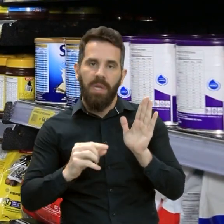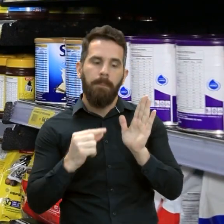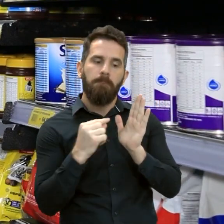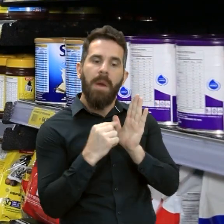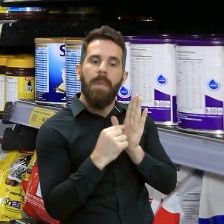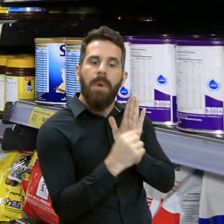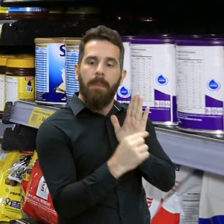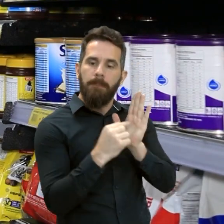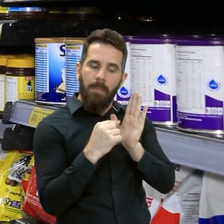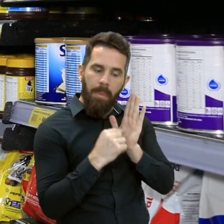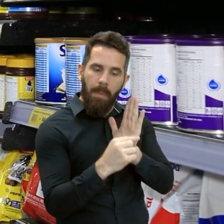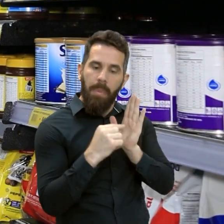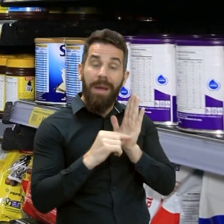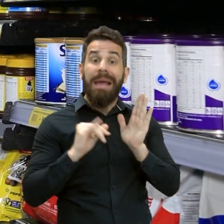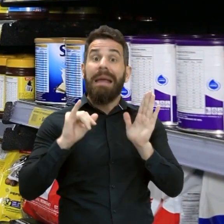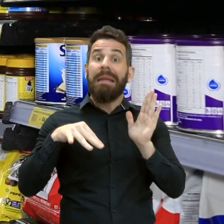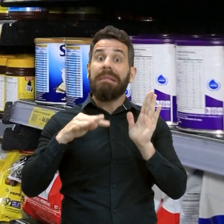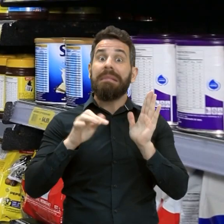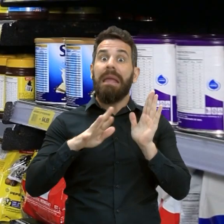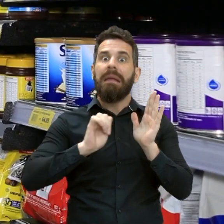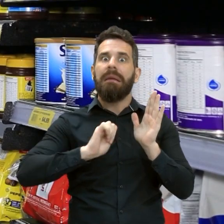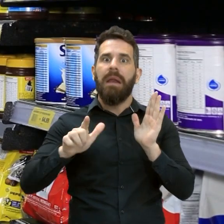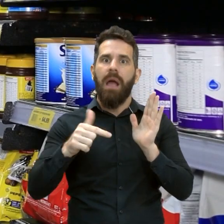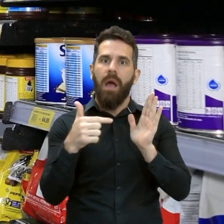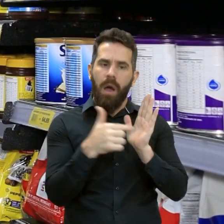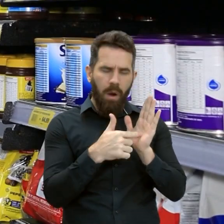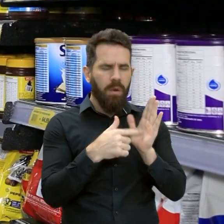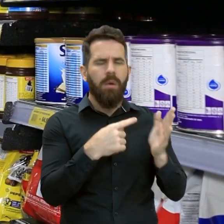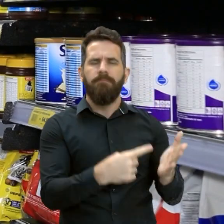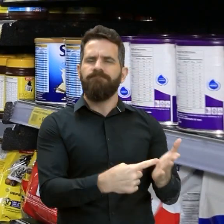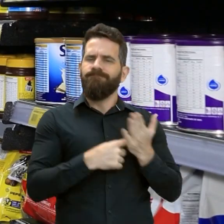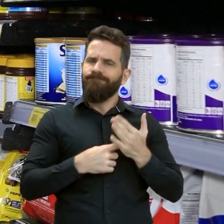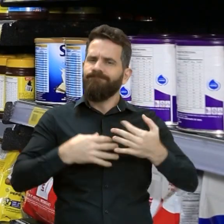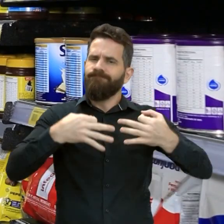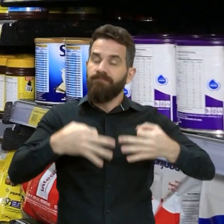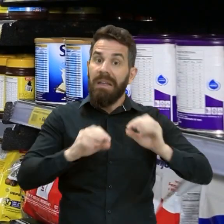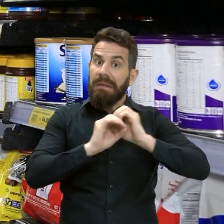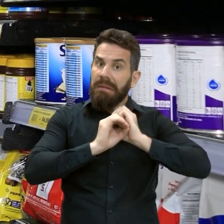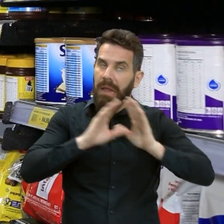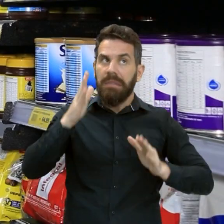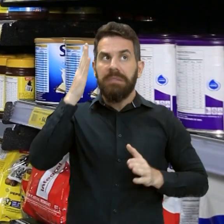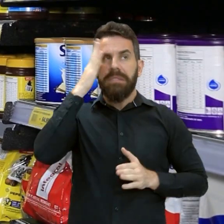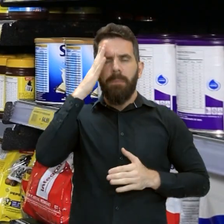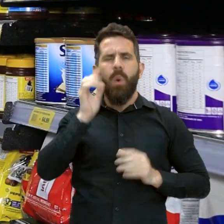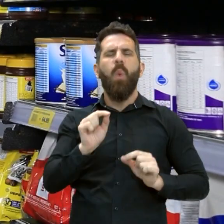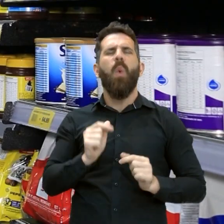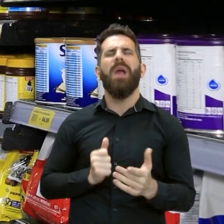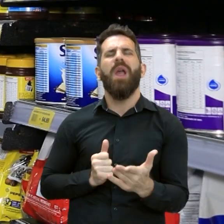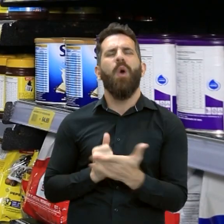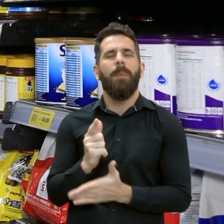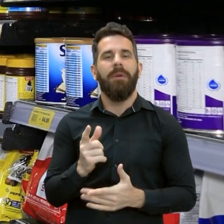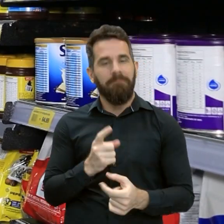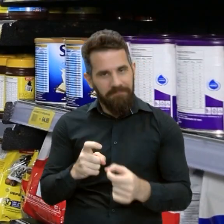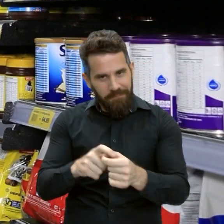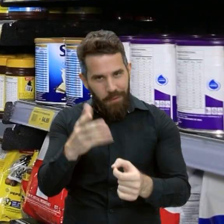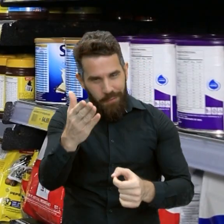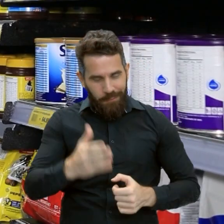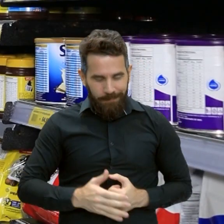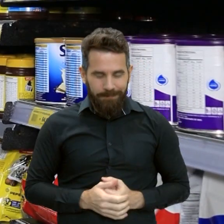foram utilizados. Tudo isso para ajudar a gente a ter aquela consciência sobre o que estamos comprando. Volto com vocês.